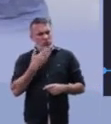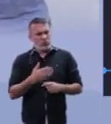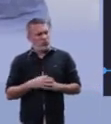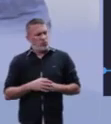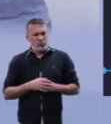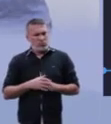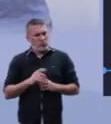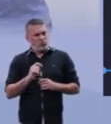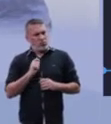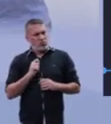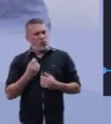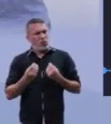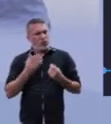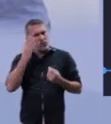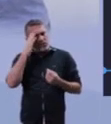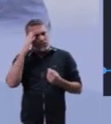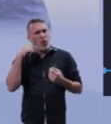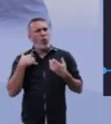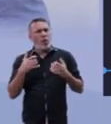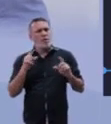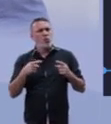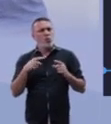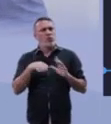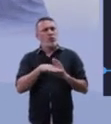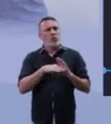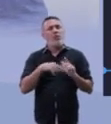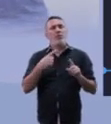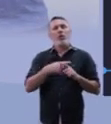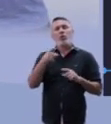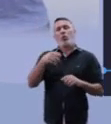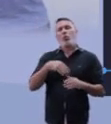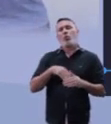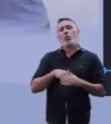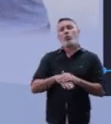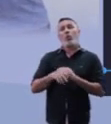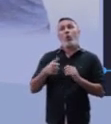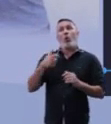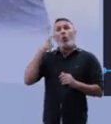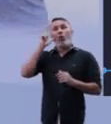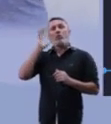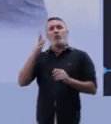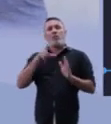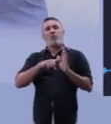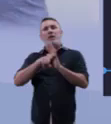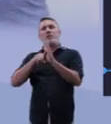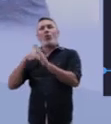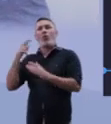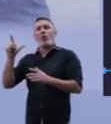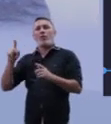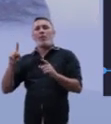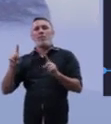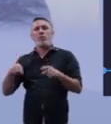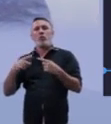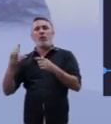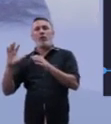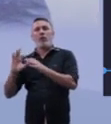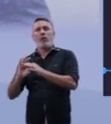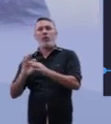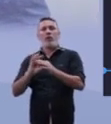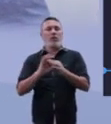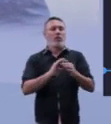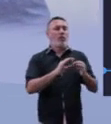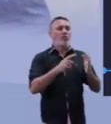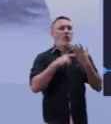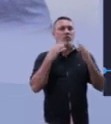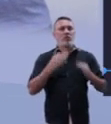nada. Ué, você não pediu? Pediu sim, mas como é que você sabe que é essa música que eu queria ouvir? Porque você pesquisou sobre uma outra, nós temos essa ideia,